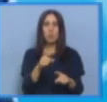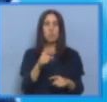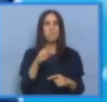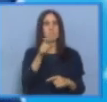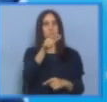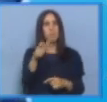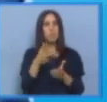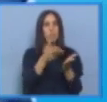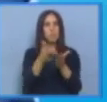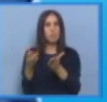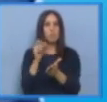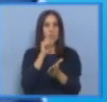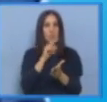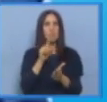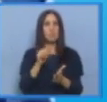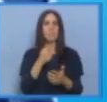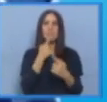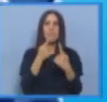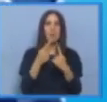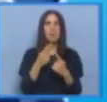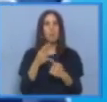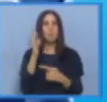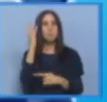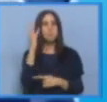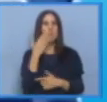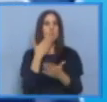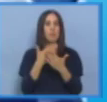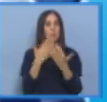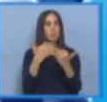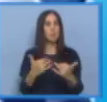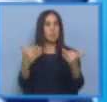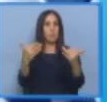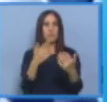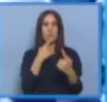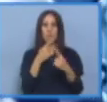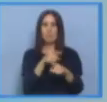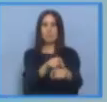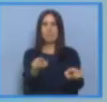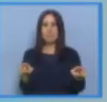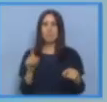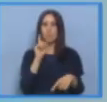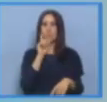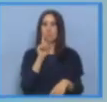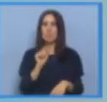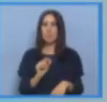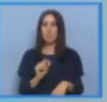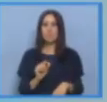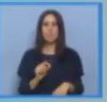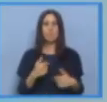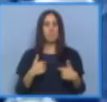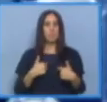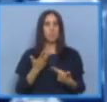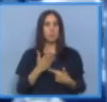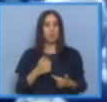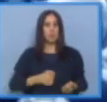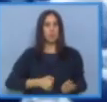pessoas. Depois haverá também na questão dos diálogos e das conferências o diálogo com o público, atenção. E então essa parte também acho que é importante. Em que eu, por exemplo,